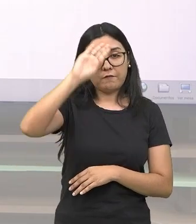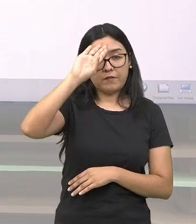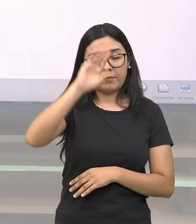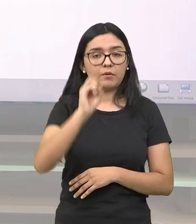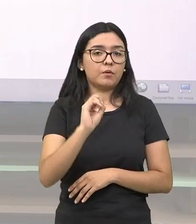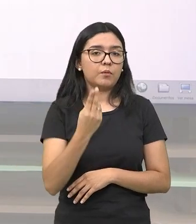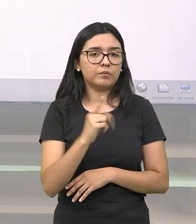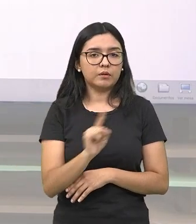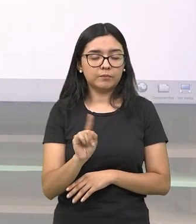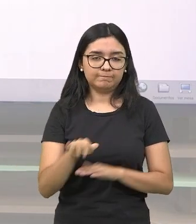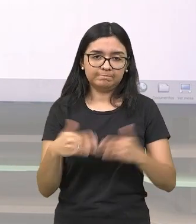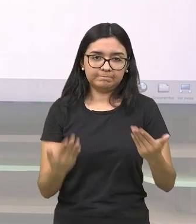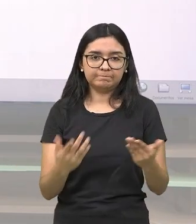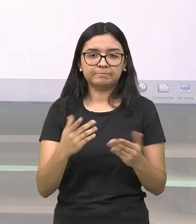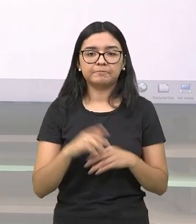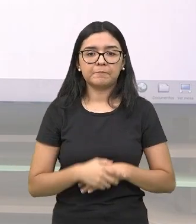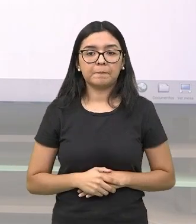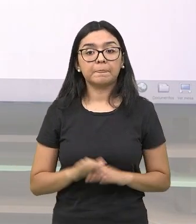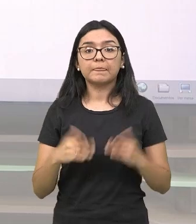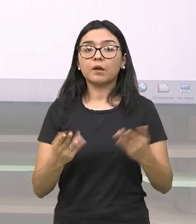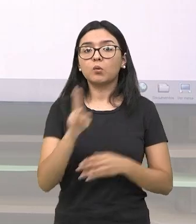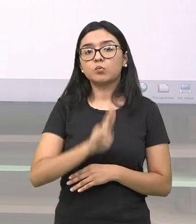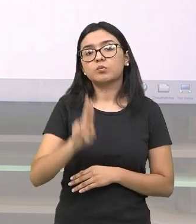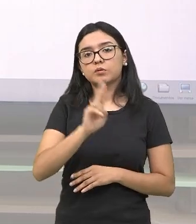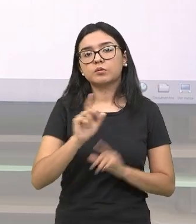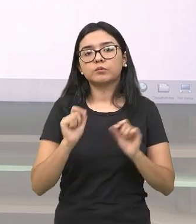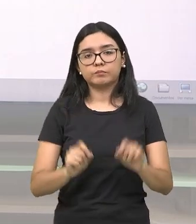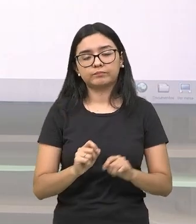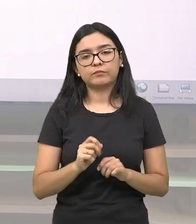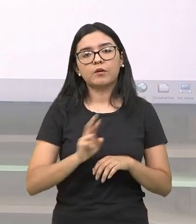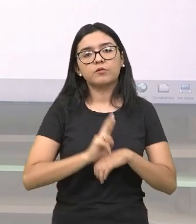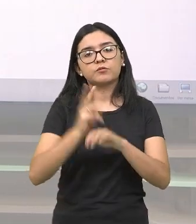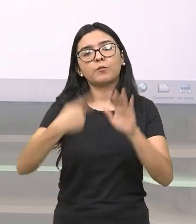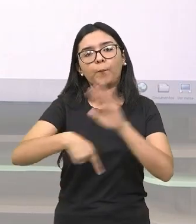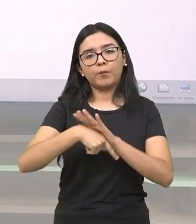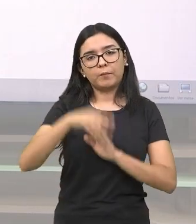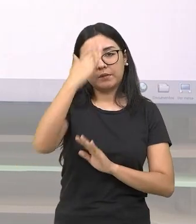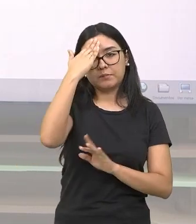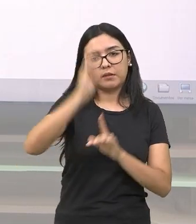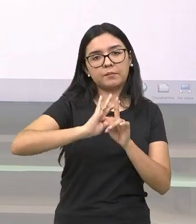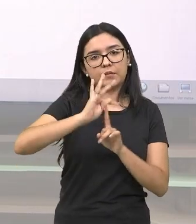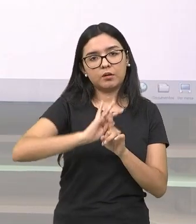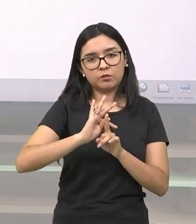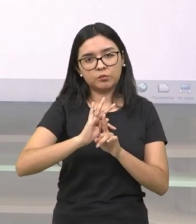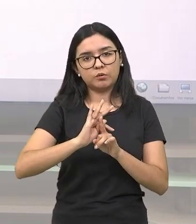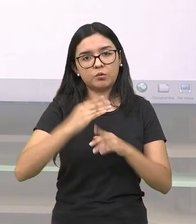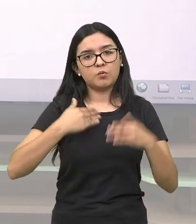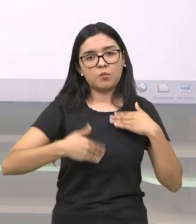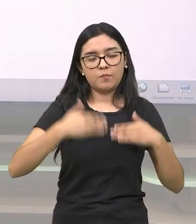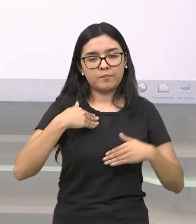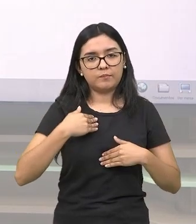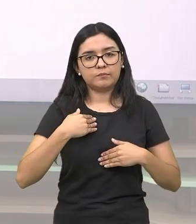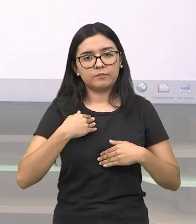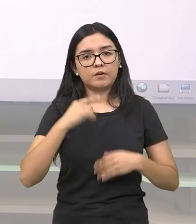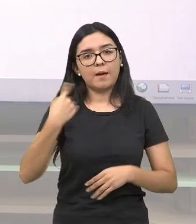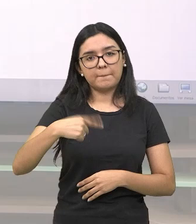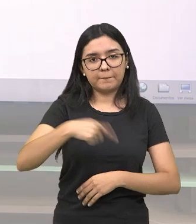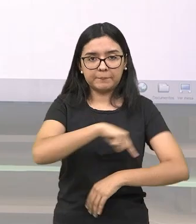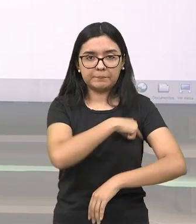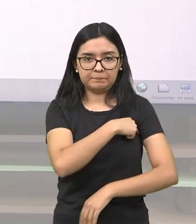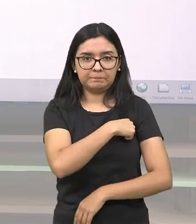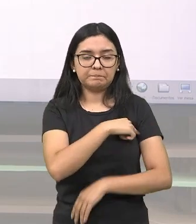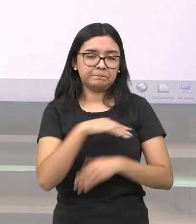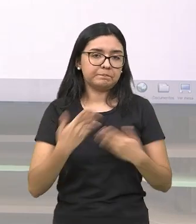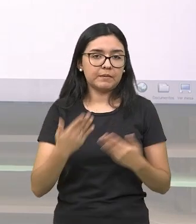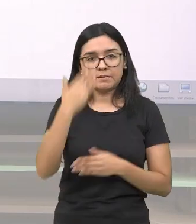não. E aí naquele momento você estava usando o recurso, que é medir a temperatura do seu